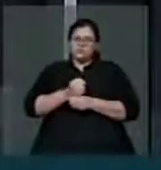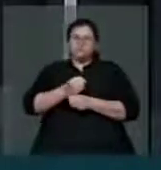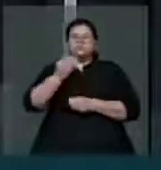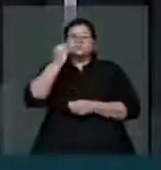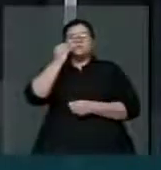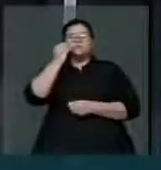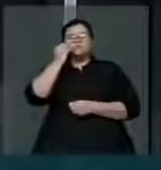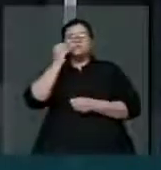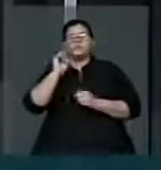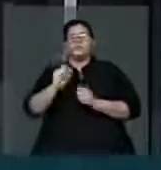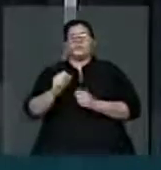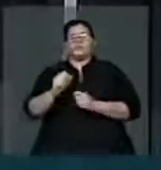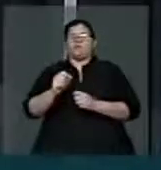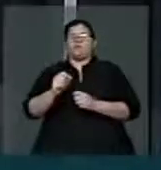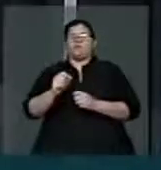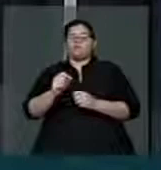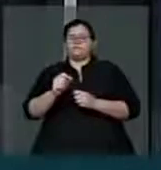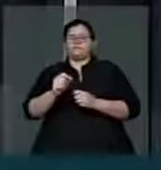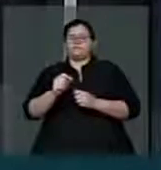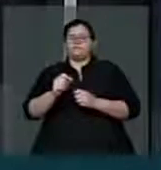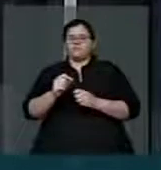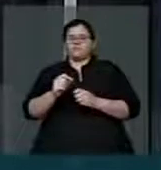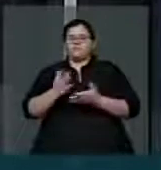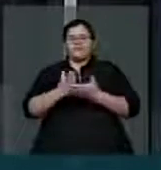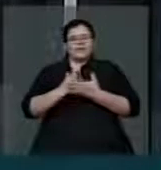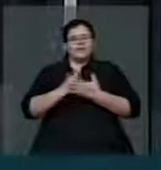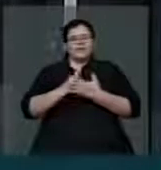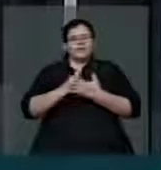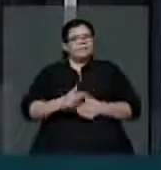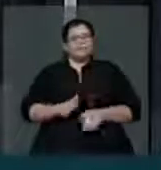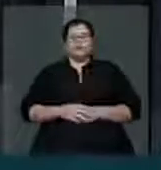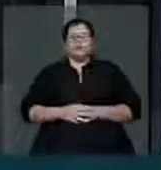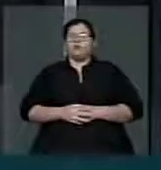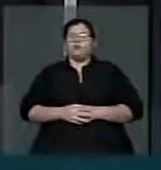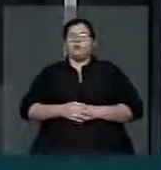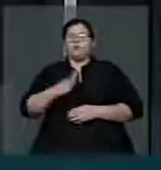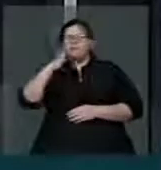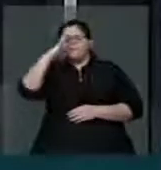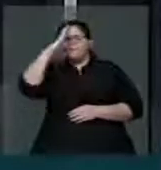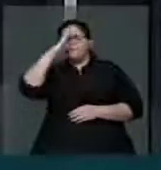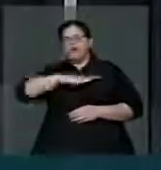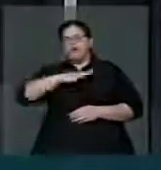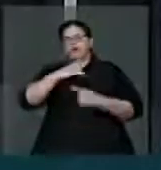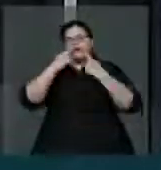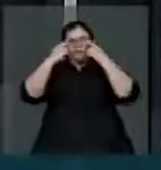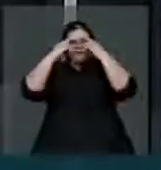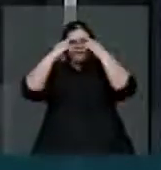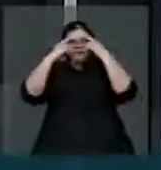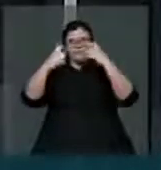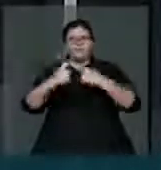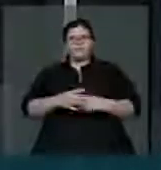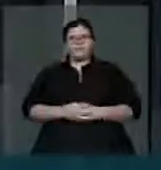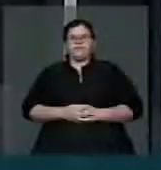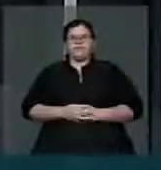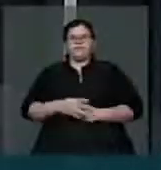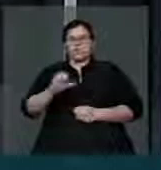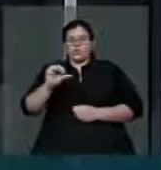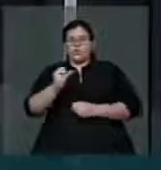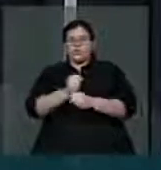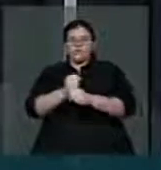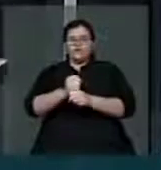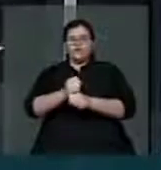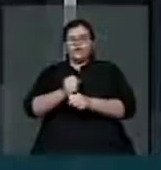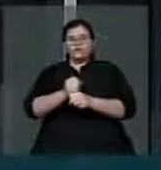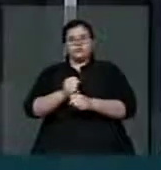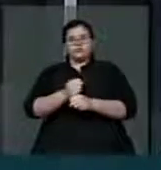disso. E nesses 9 anos que nos separam disso, por 3 vezes esse júri foi adiado. A última vez no dia 15 de